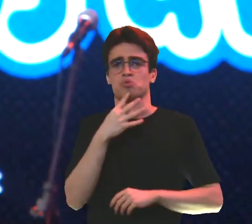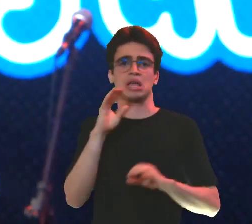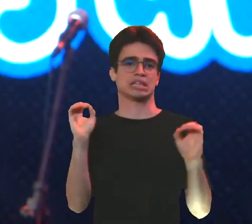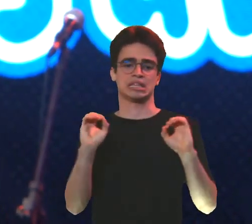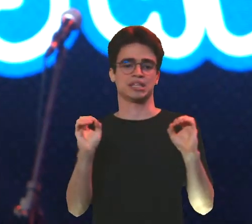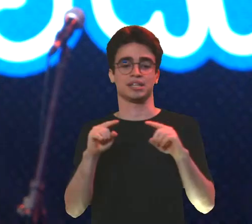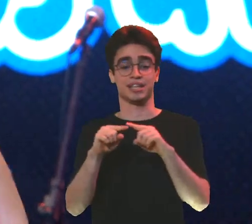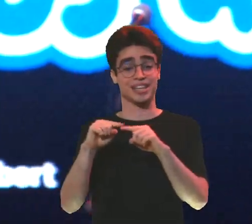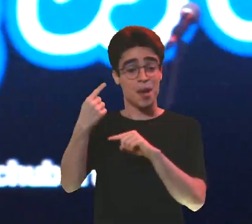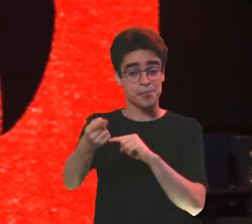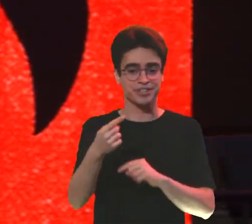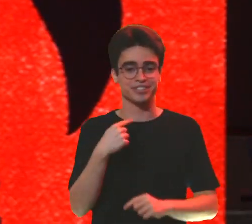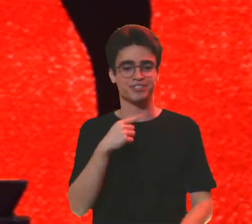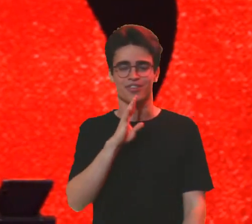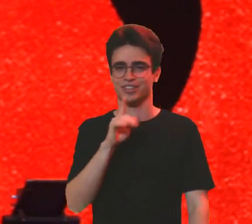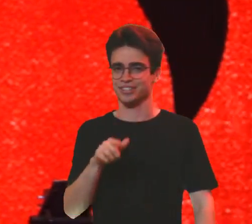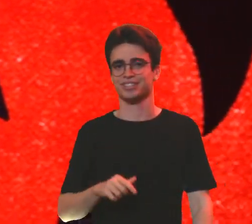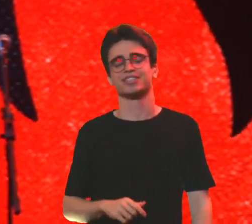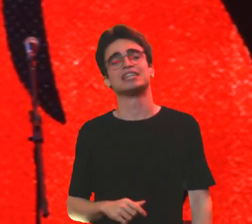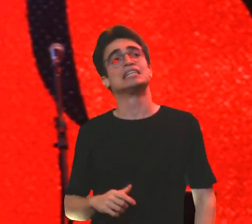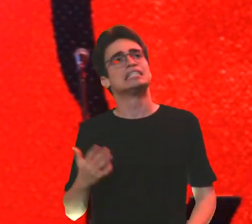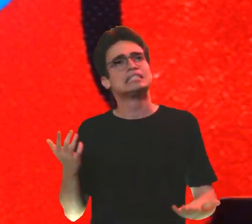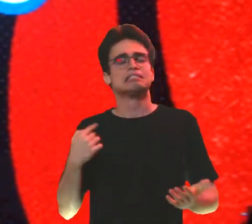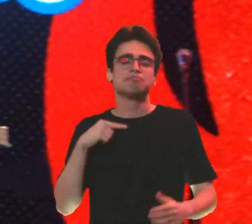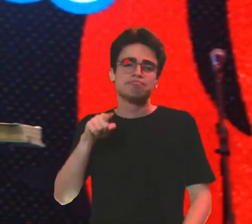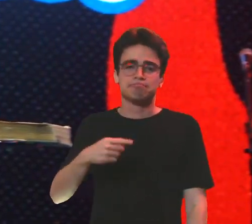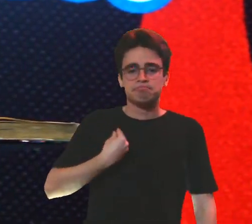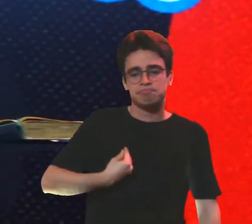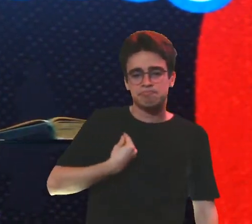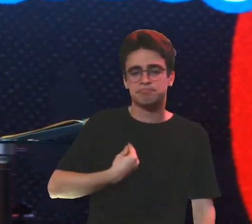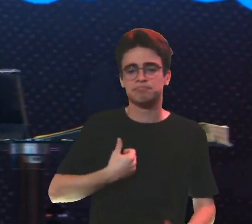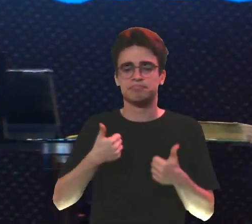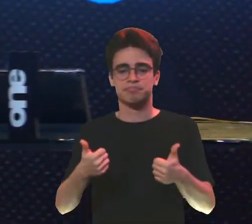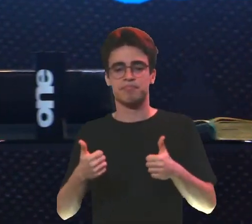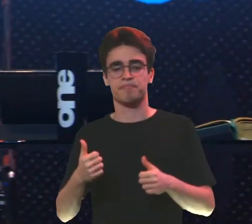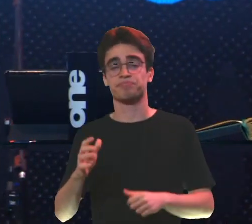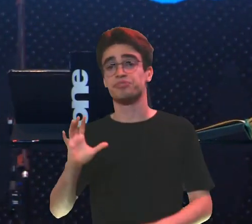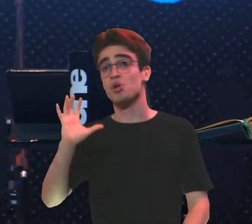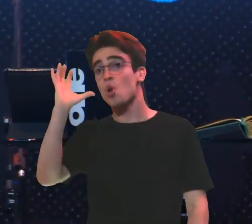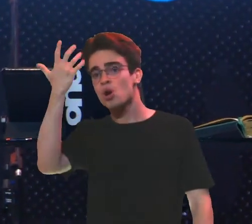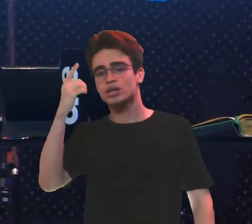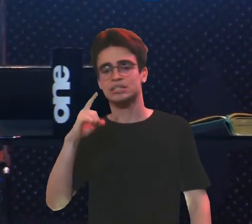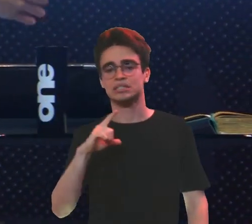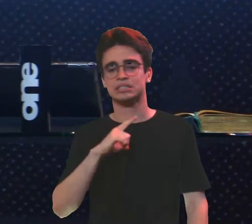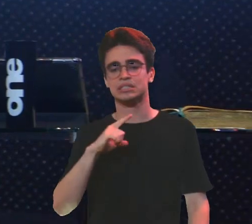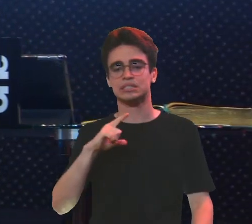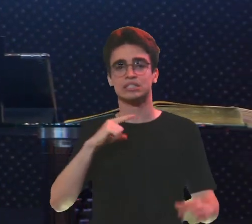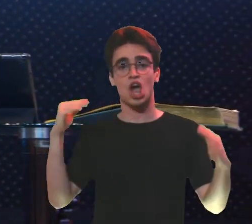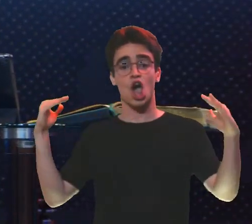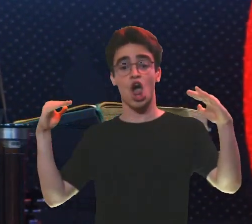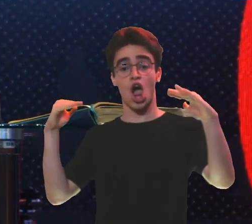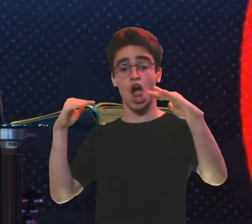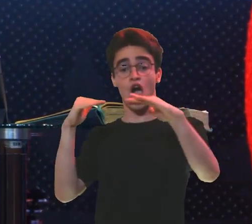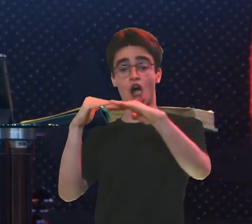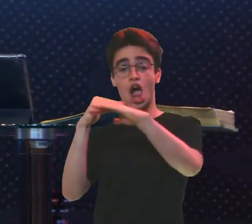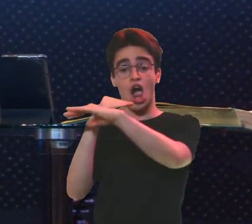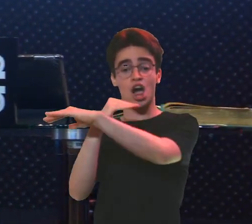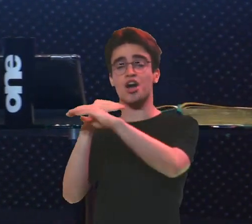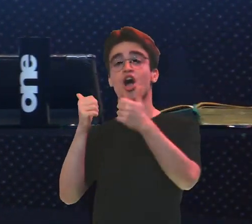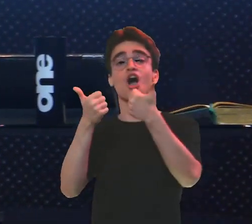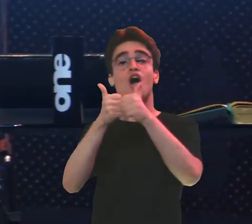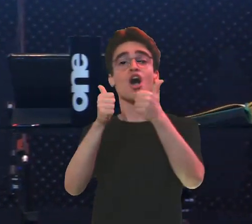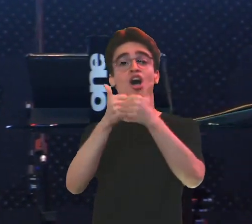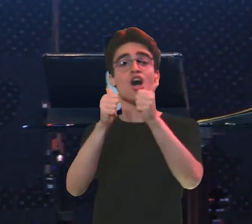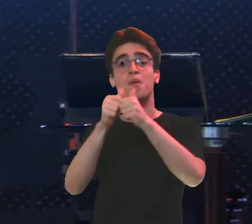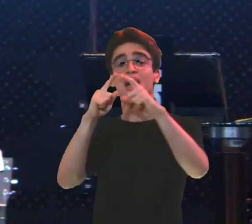então, depois disso conheci. E aí estava lá, daqui a pouco, eis que passa do outro lado o ônibus com a